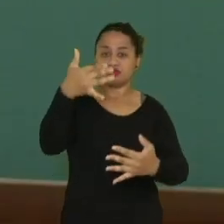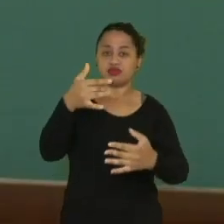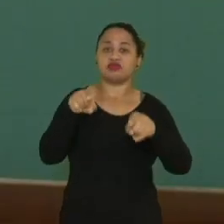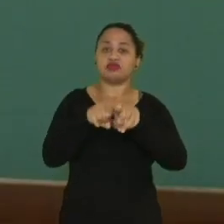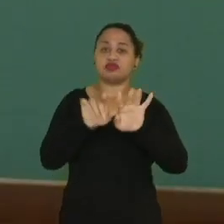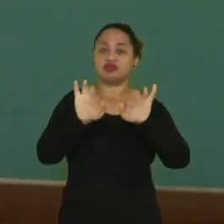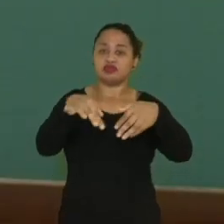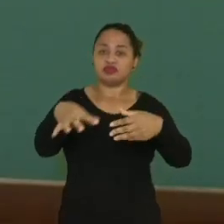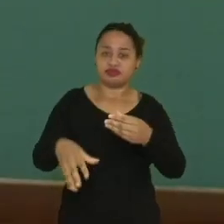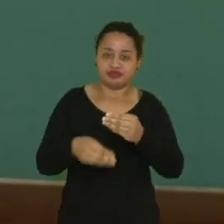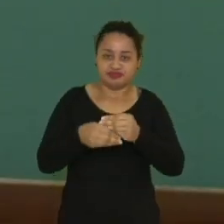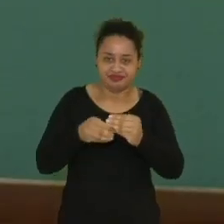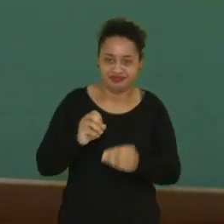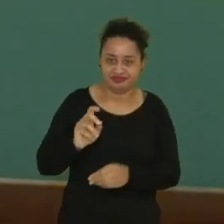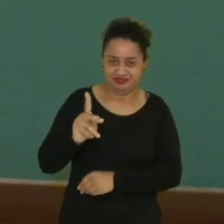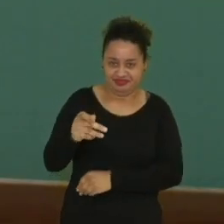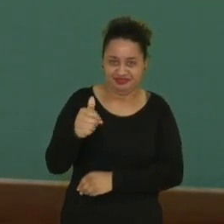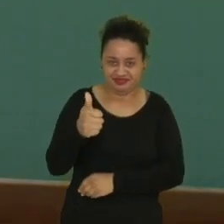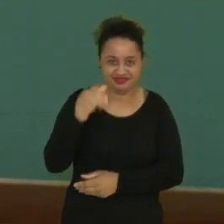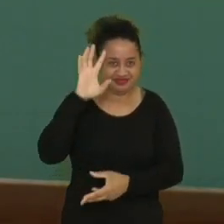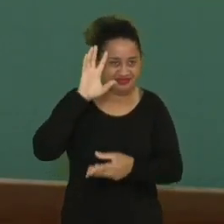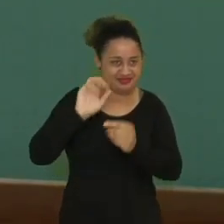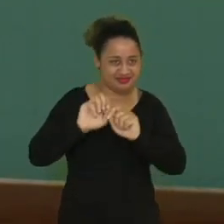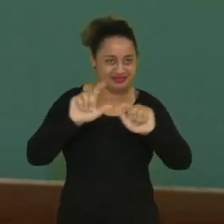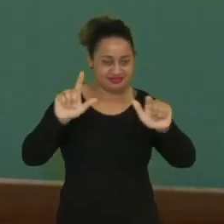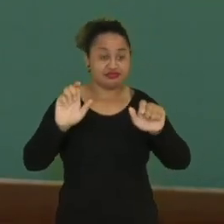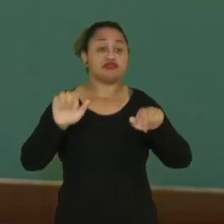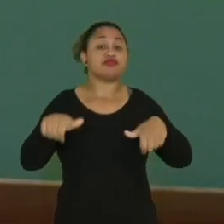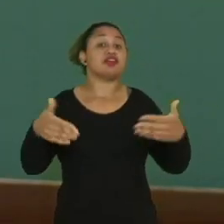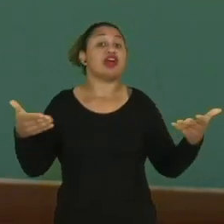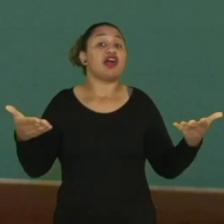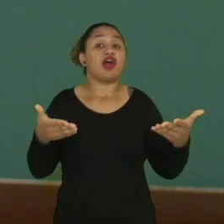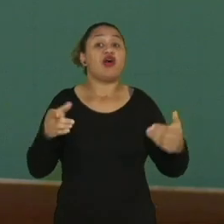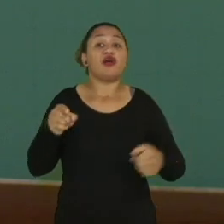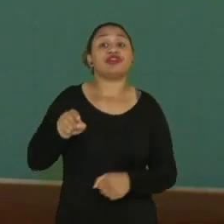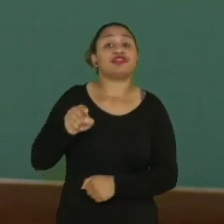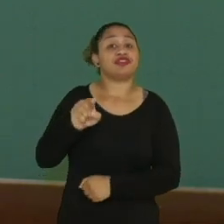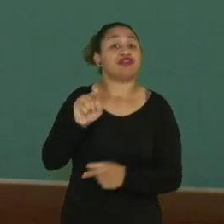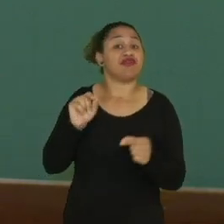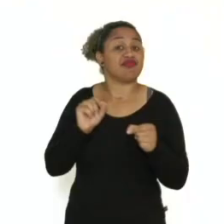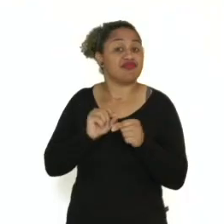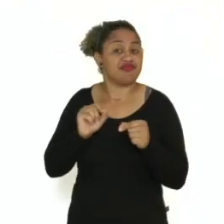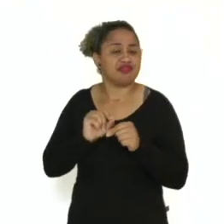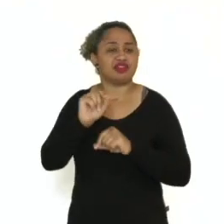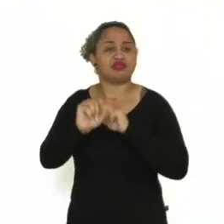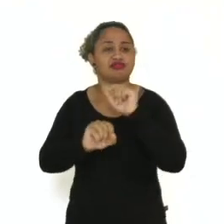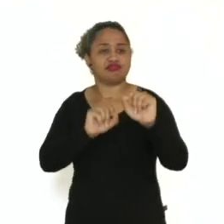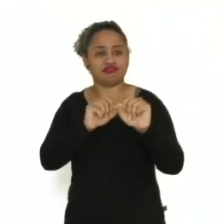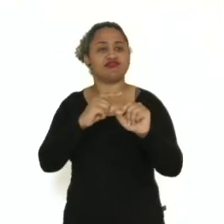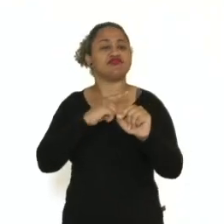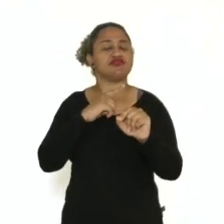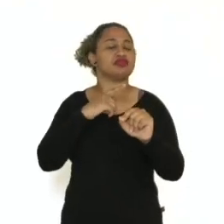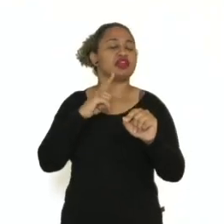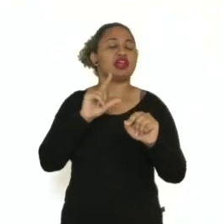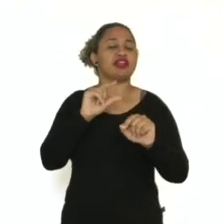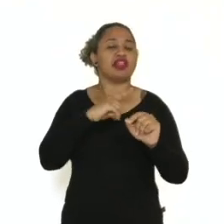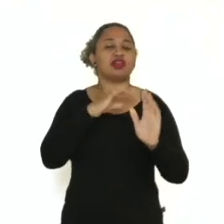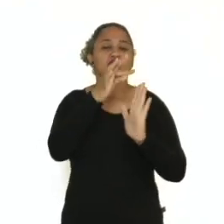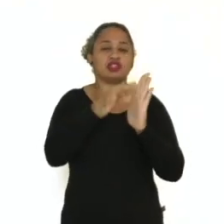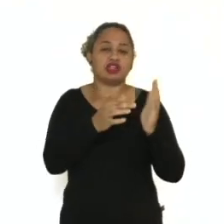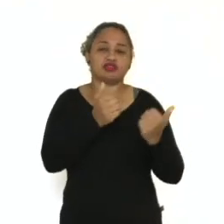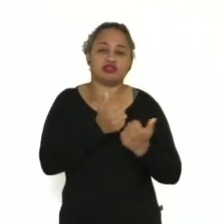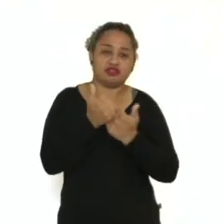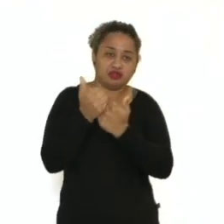conclusão. Ok? Ótimo. Agora é sua vez. Tendo como referência os textos de